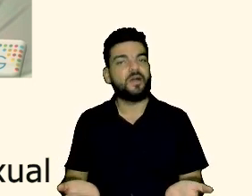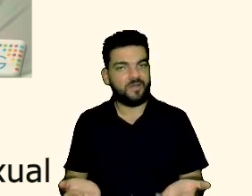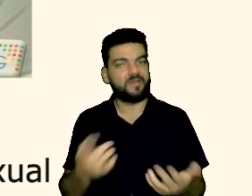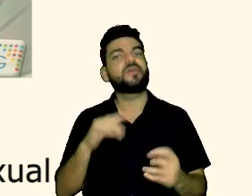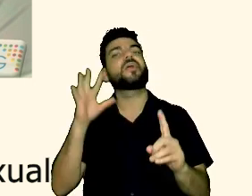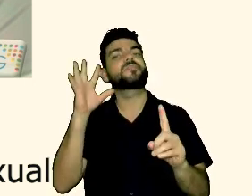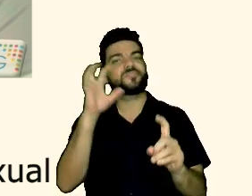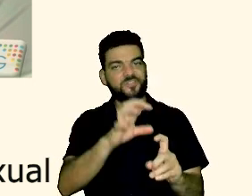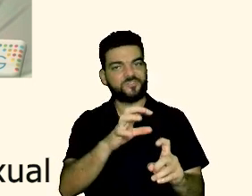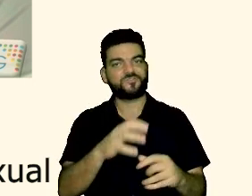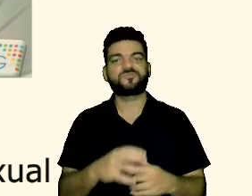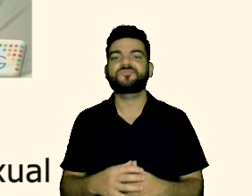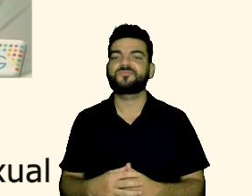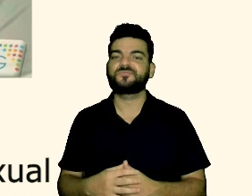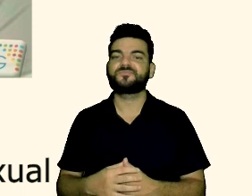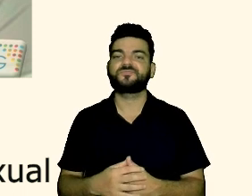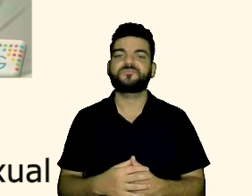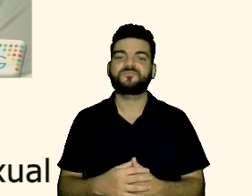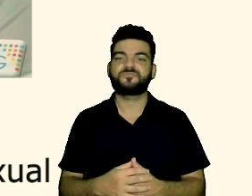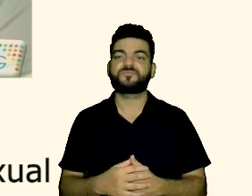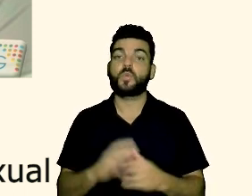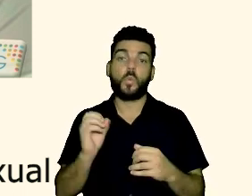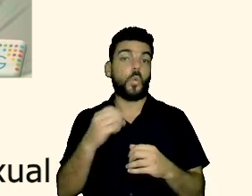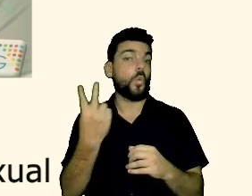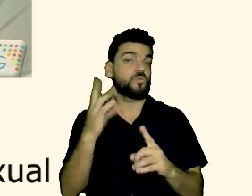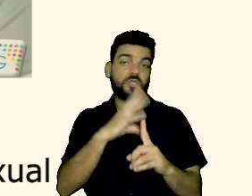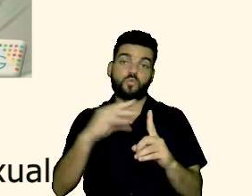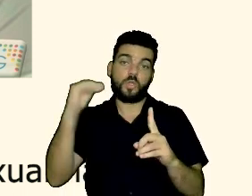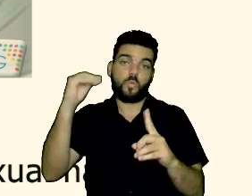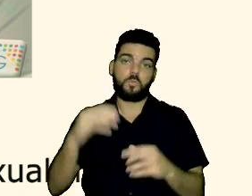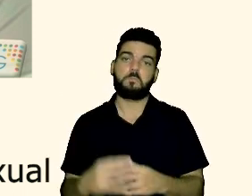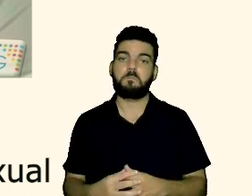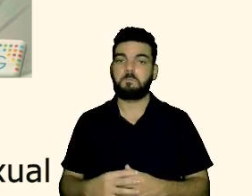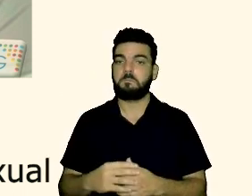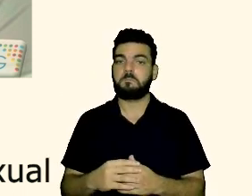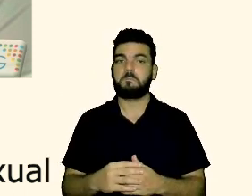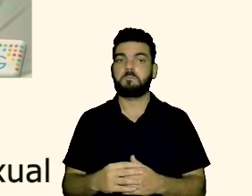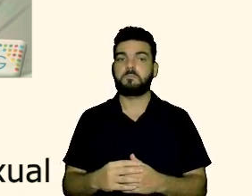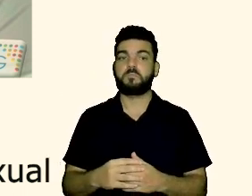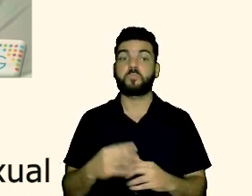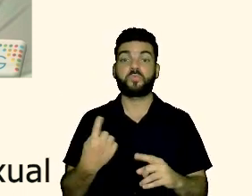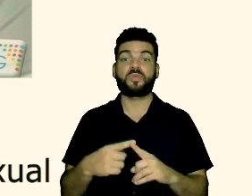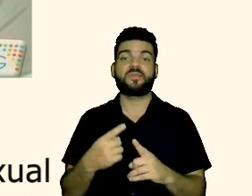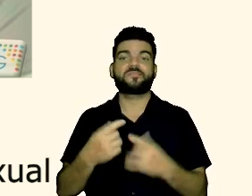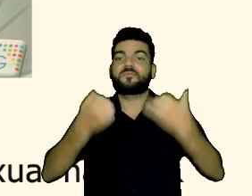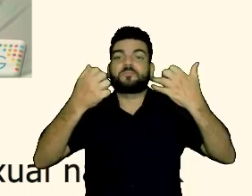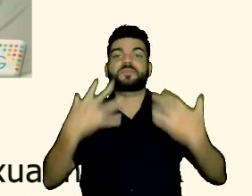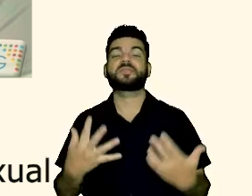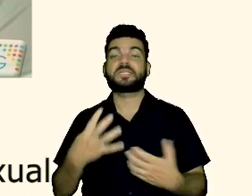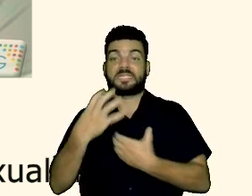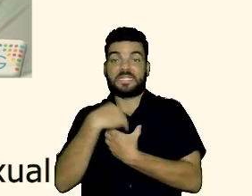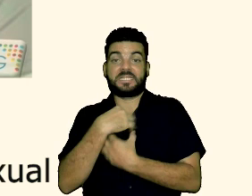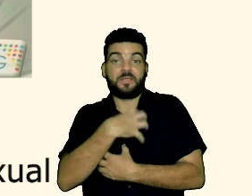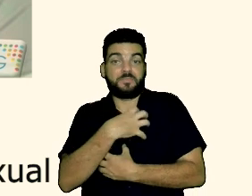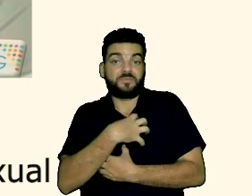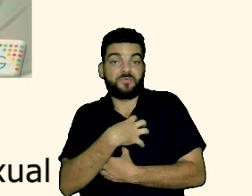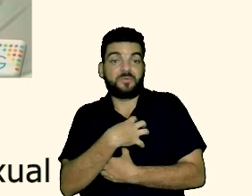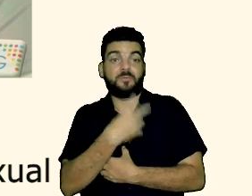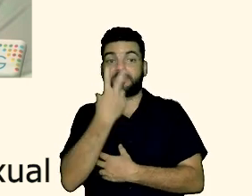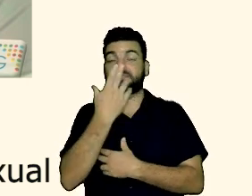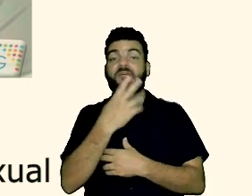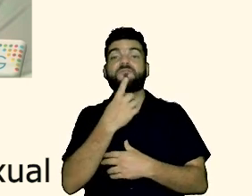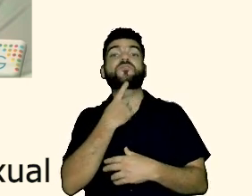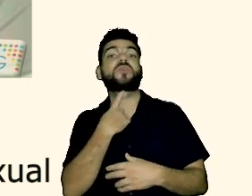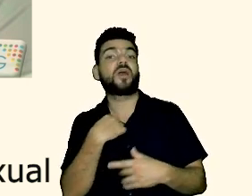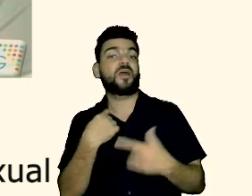quê? Porque quando se toca a dignidade, o que significa a nossa condição, nosso espelhamento de reconhecimento dos direitos e